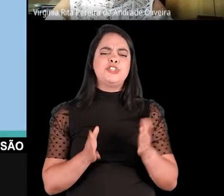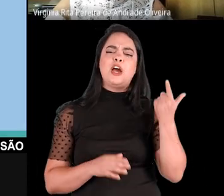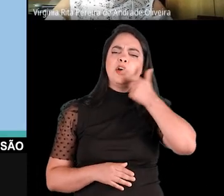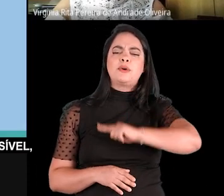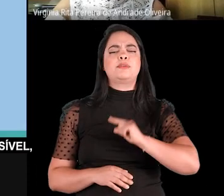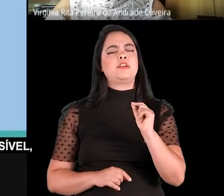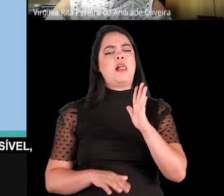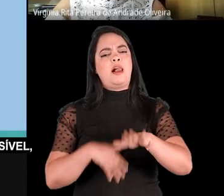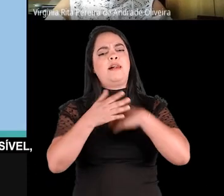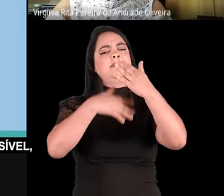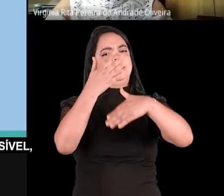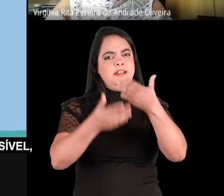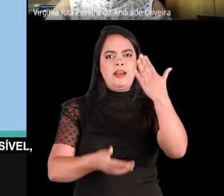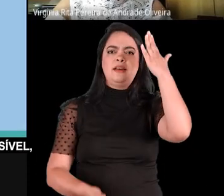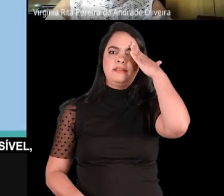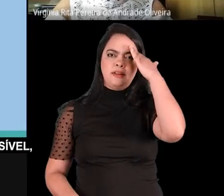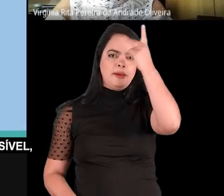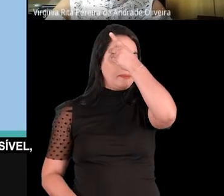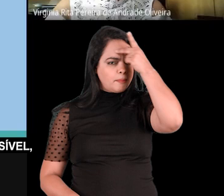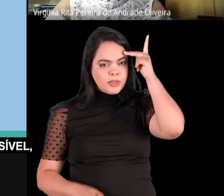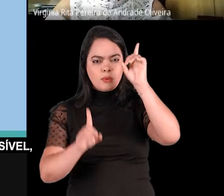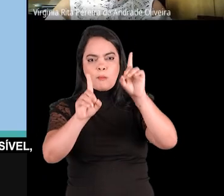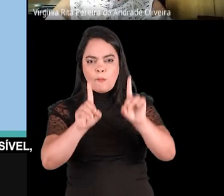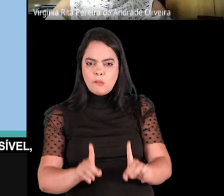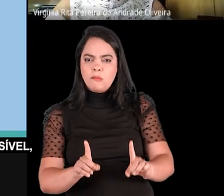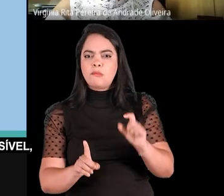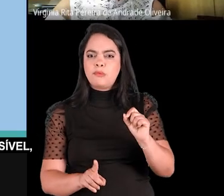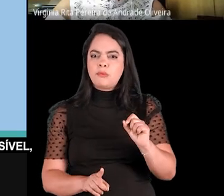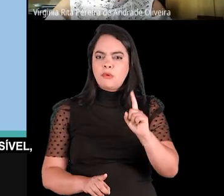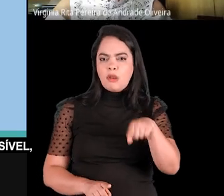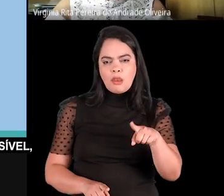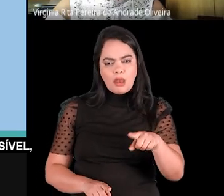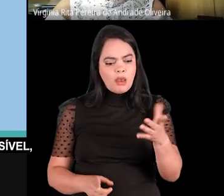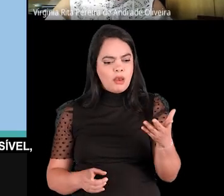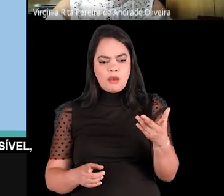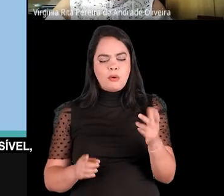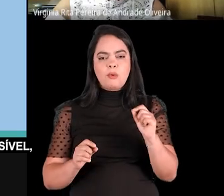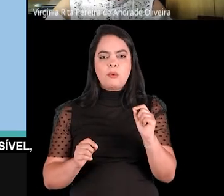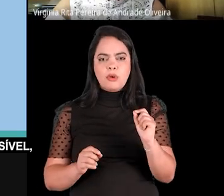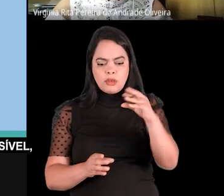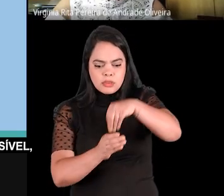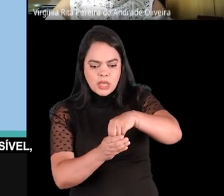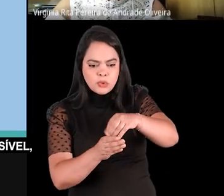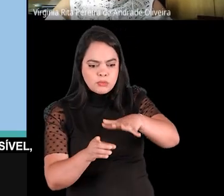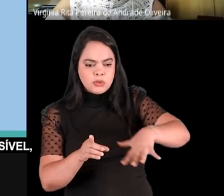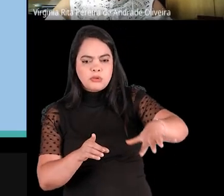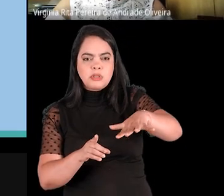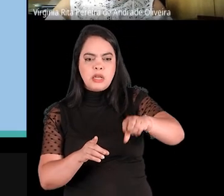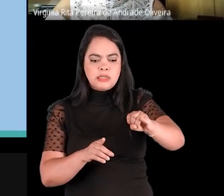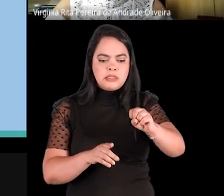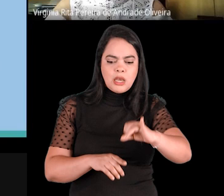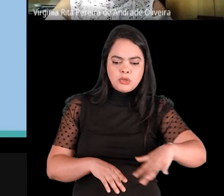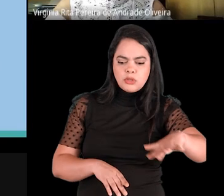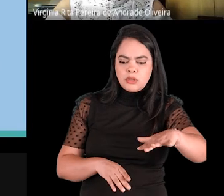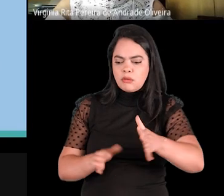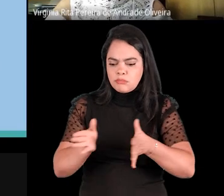compreensão de entender que a pessoa com deficiência ela é um produto do meio. Então, se o meio ele é acessível, né,